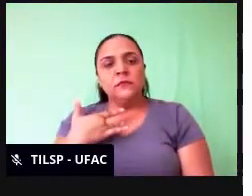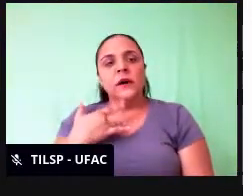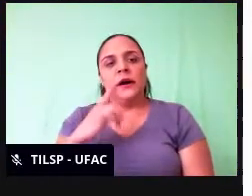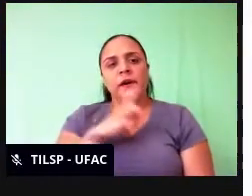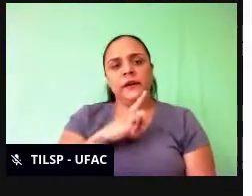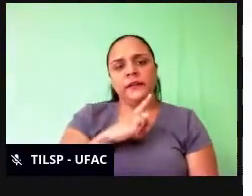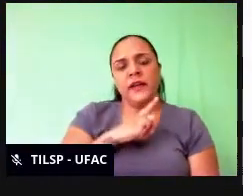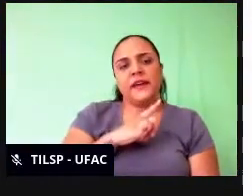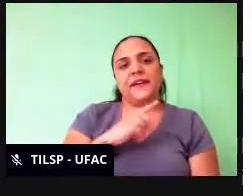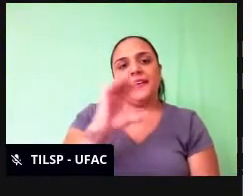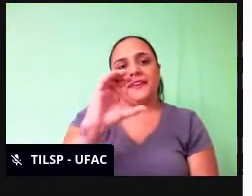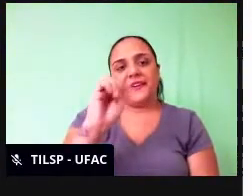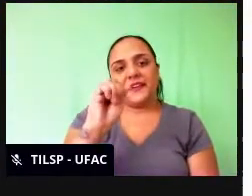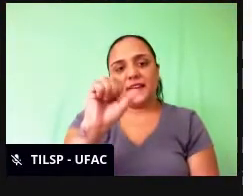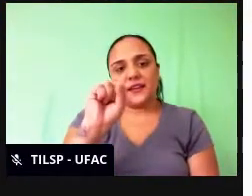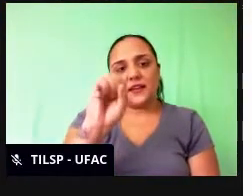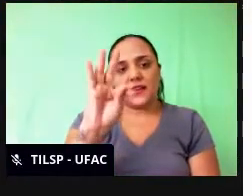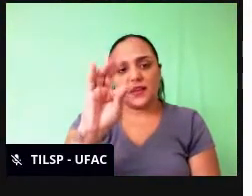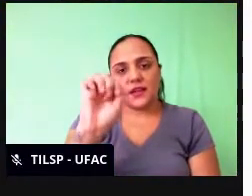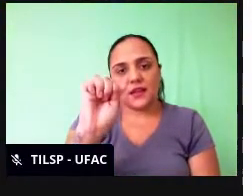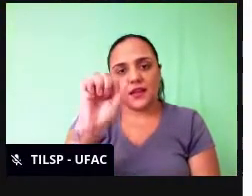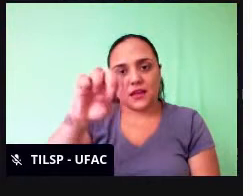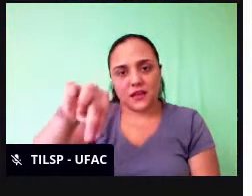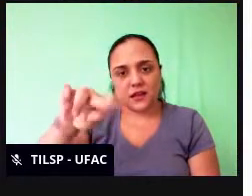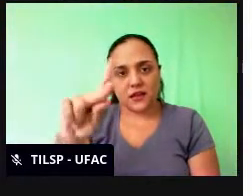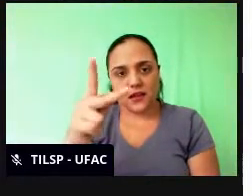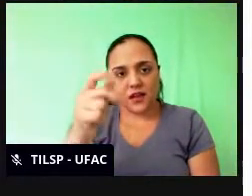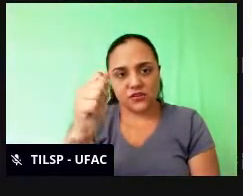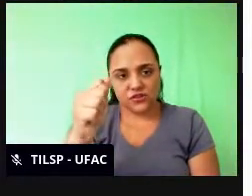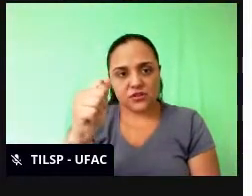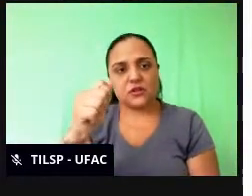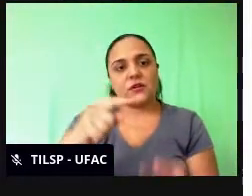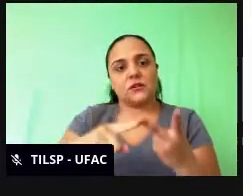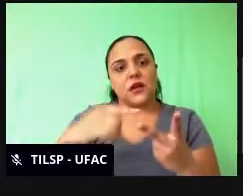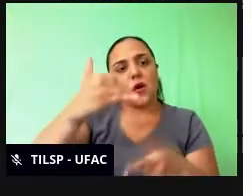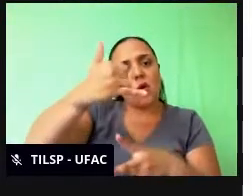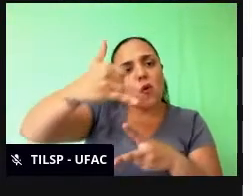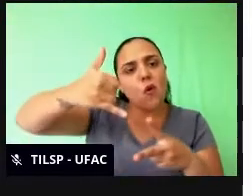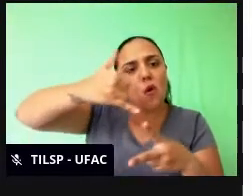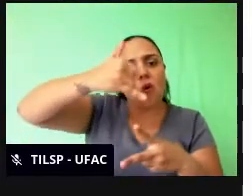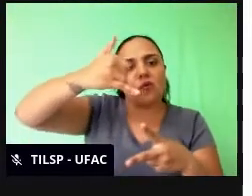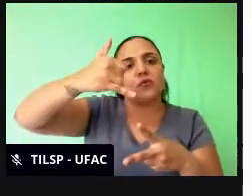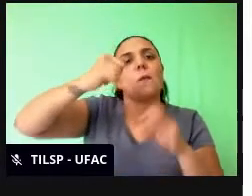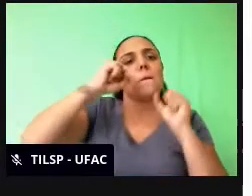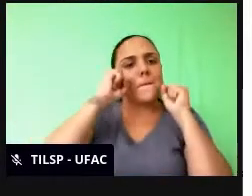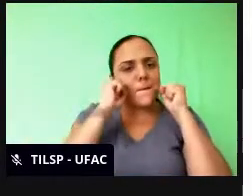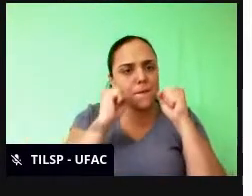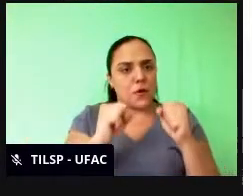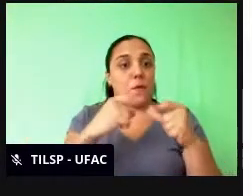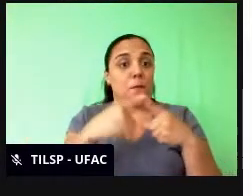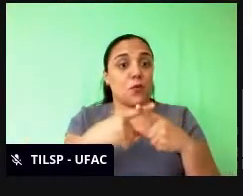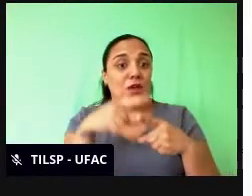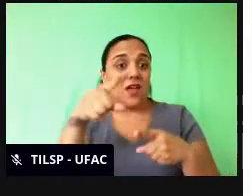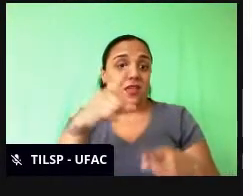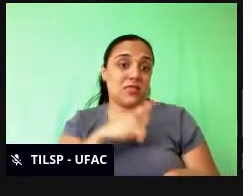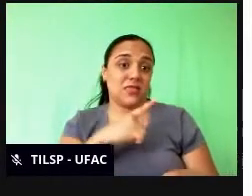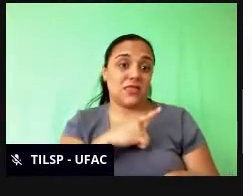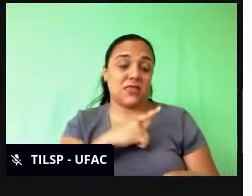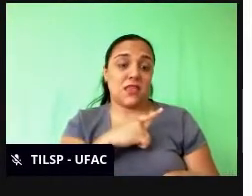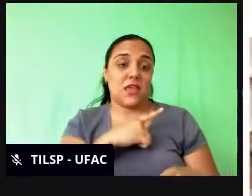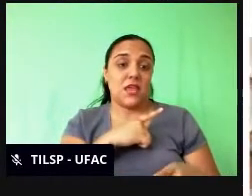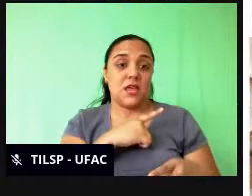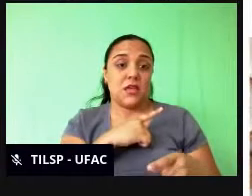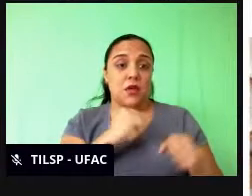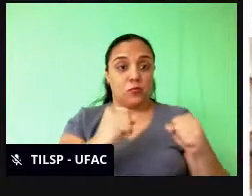castanhas oleaginosas e também os óleos vegetais. Por quê? São alimentos que possuem uma alta densidade